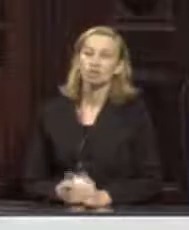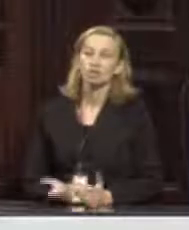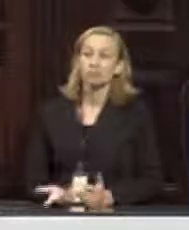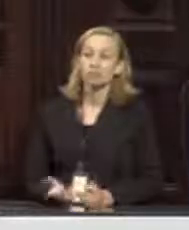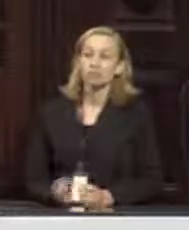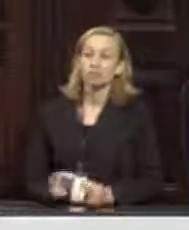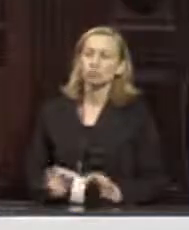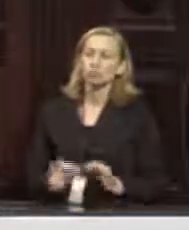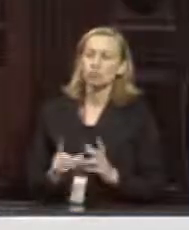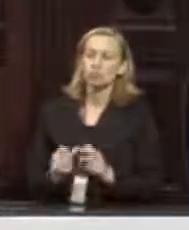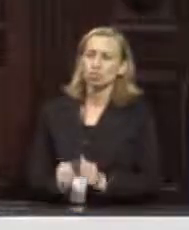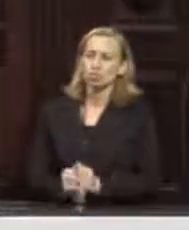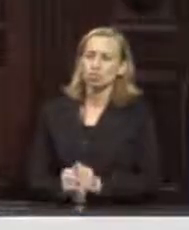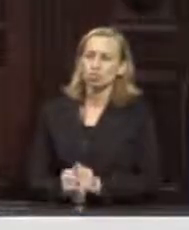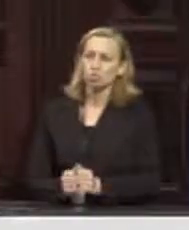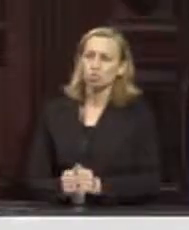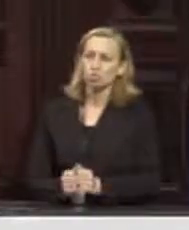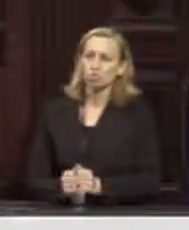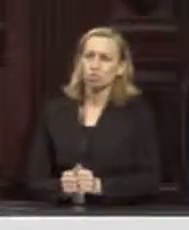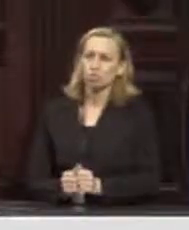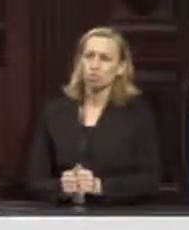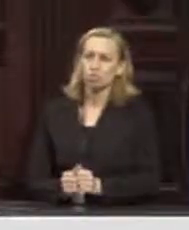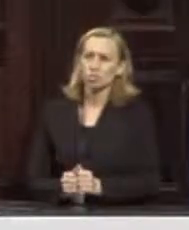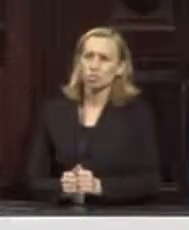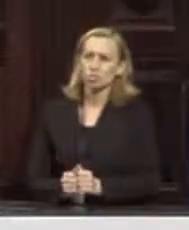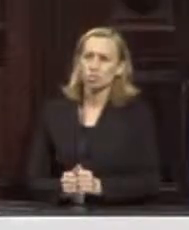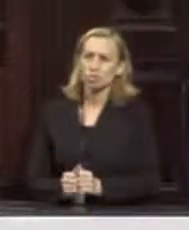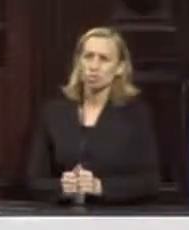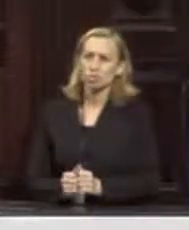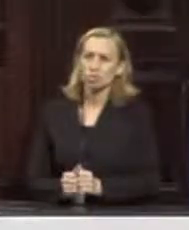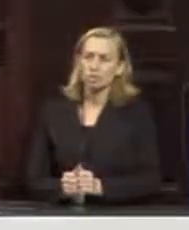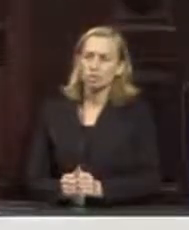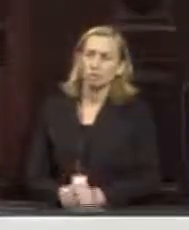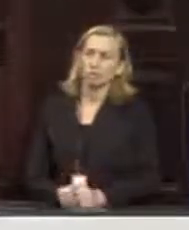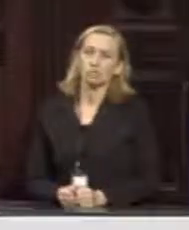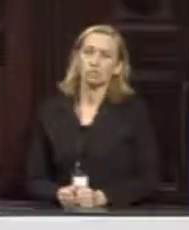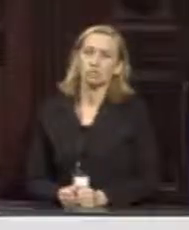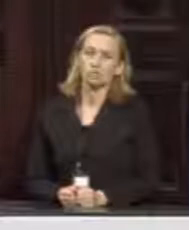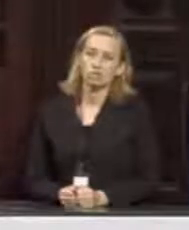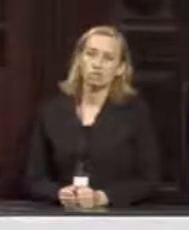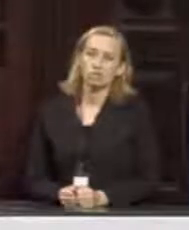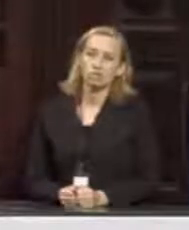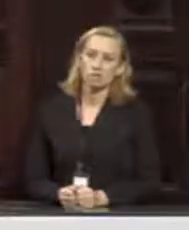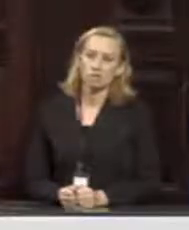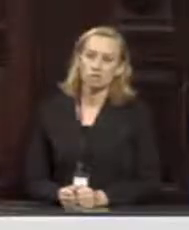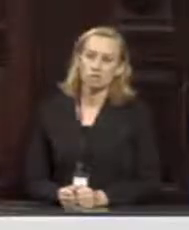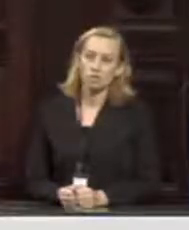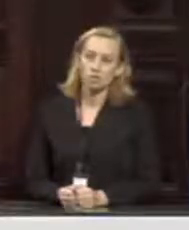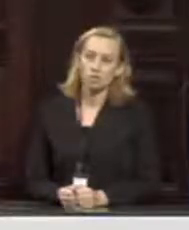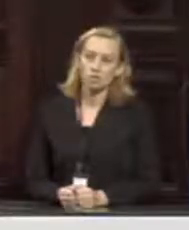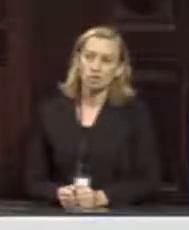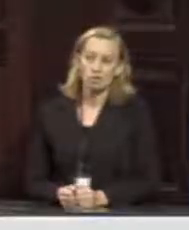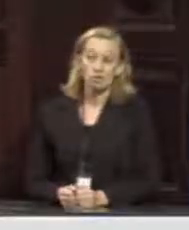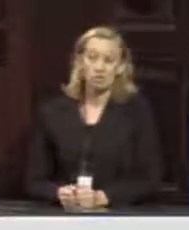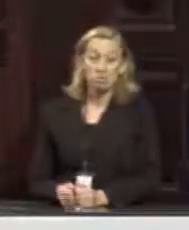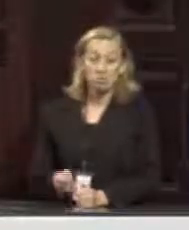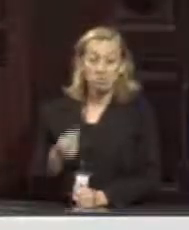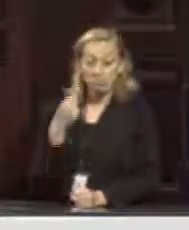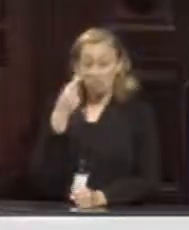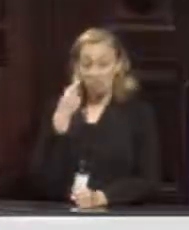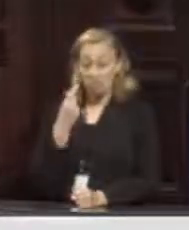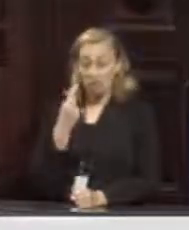E aí você, com tudo isso nas mãos, passa a ter a condição de ver quanto que você precisa